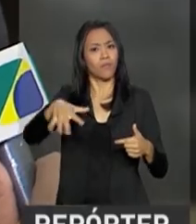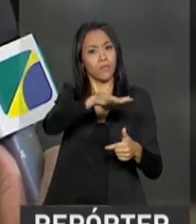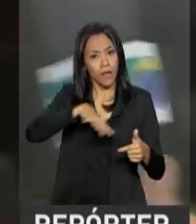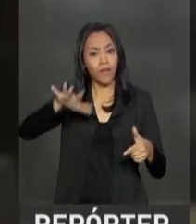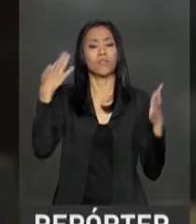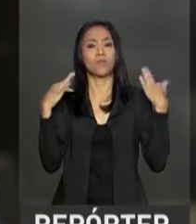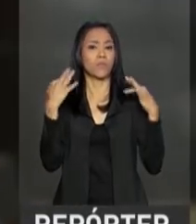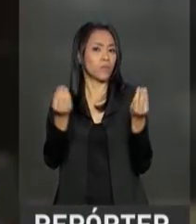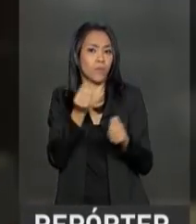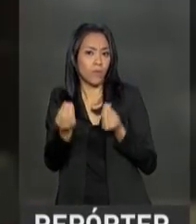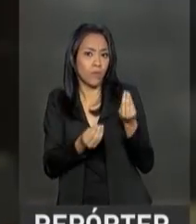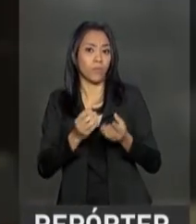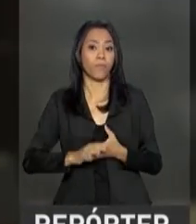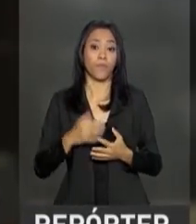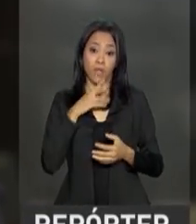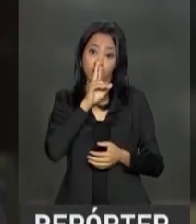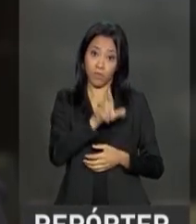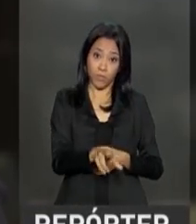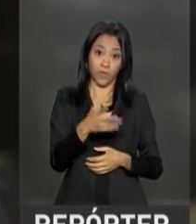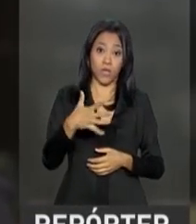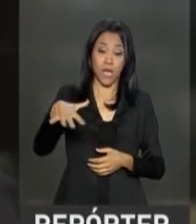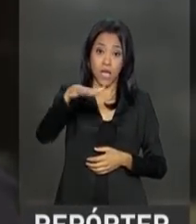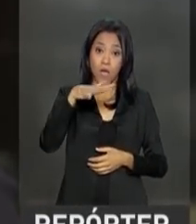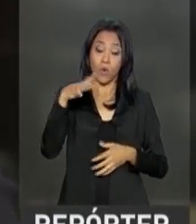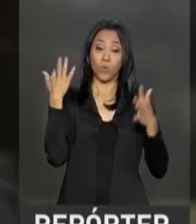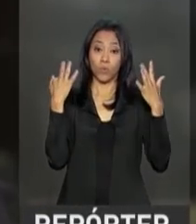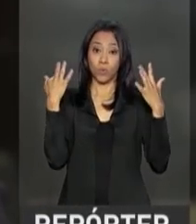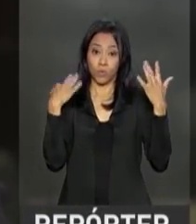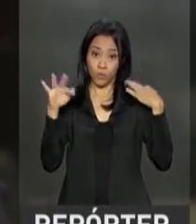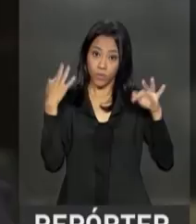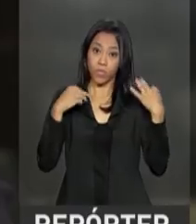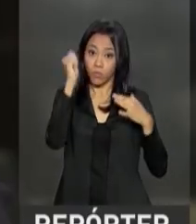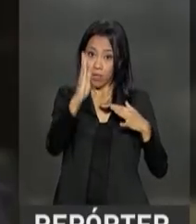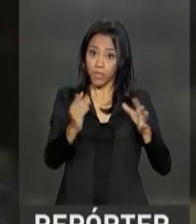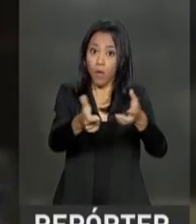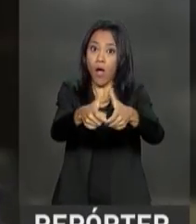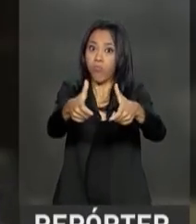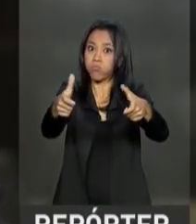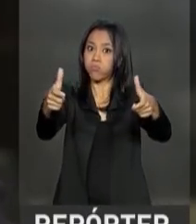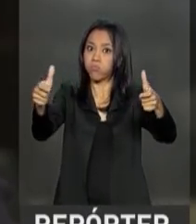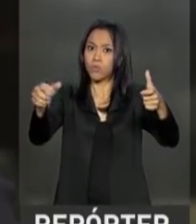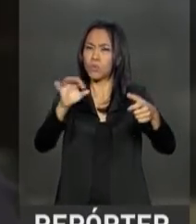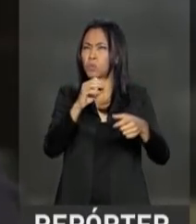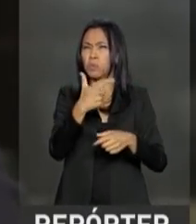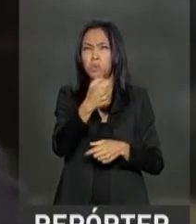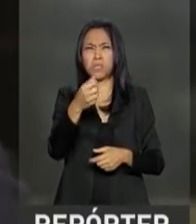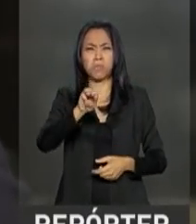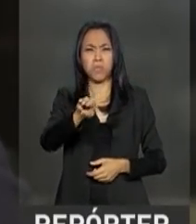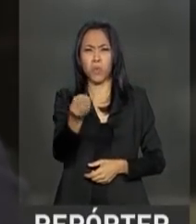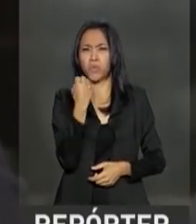expectativa para este ano para o turismo brasileiro interno cresceu muito nos últimos anos nós temos hoje com 200 milhões de viagens internamente